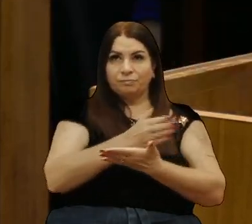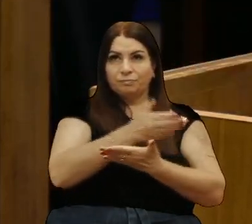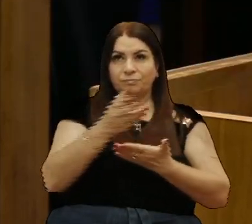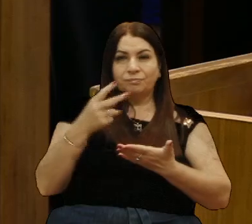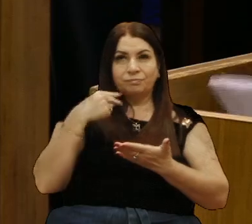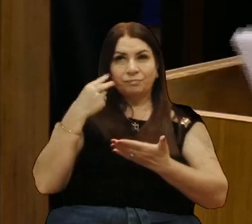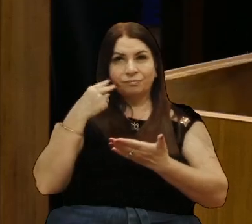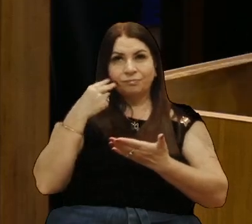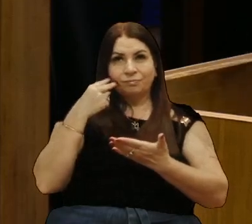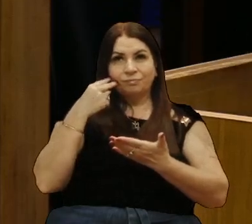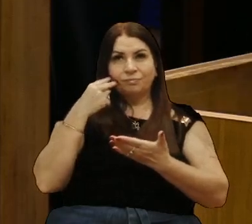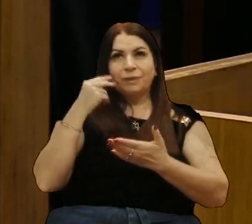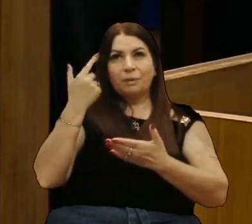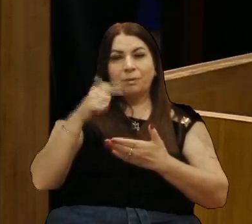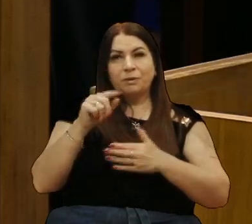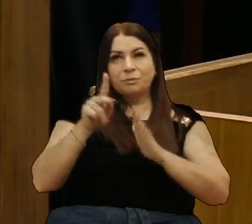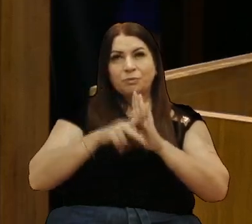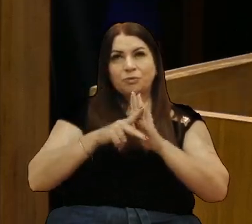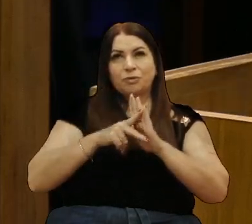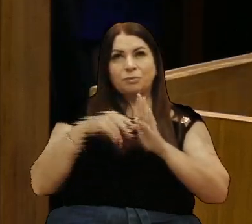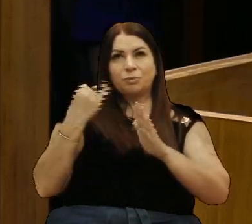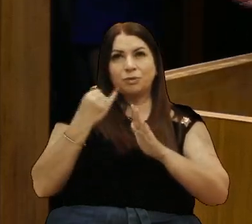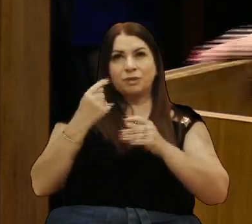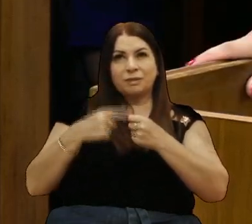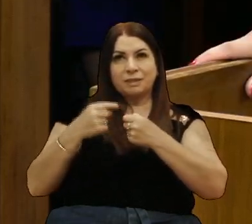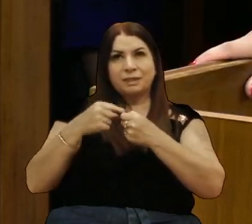nobres pares para mais um projeto importante para a nossa